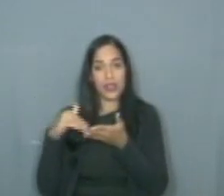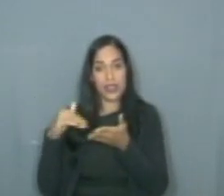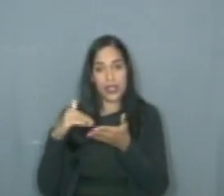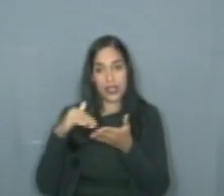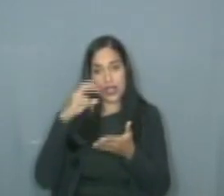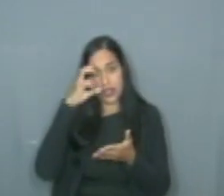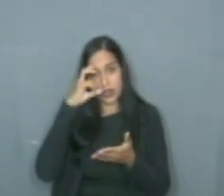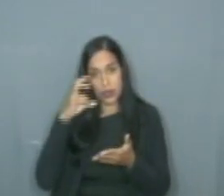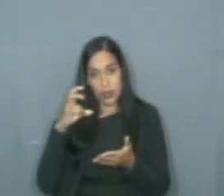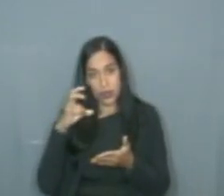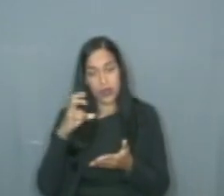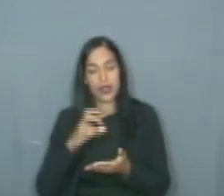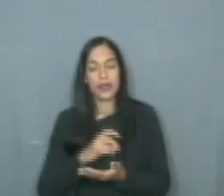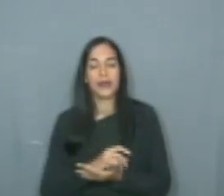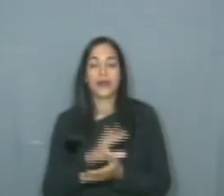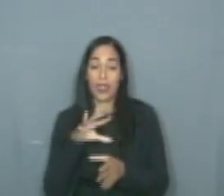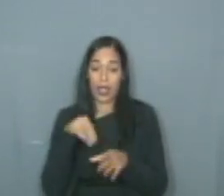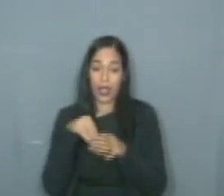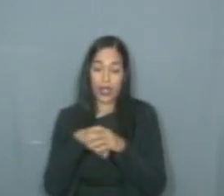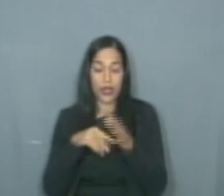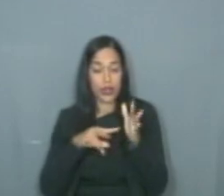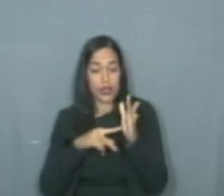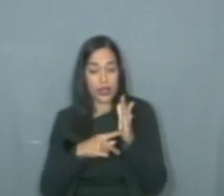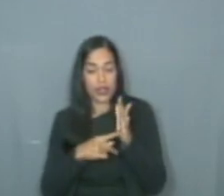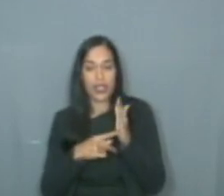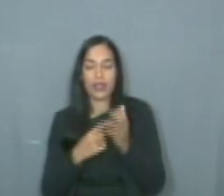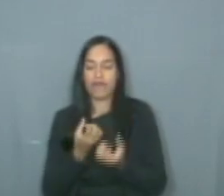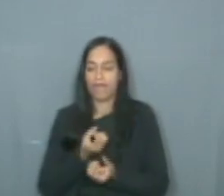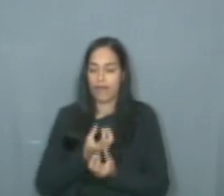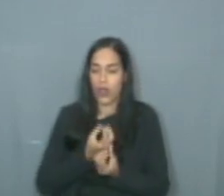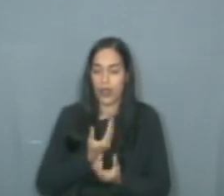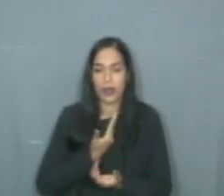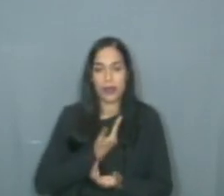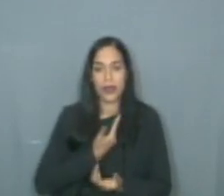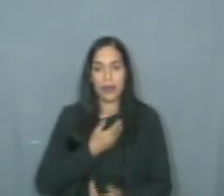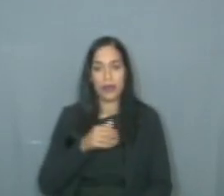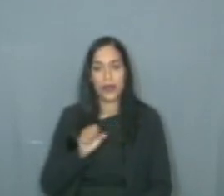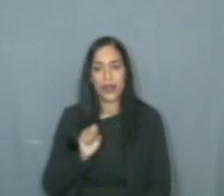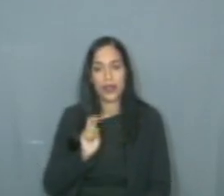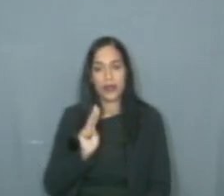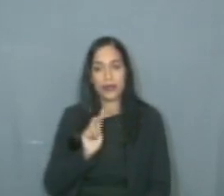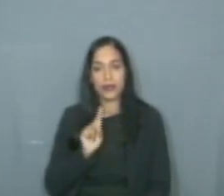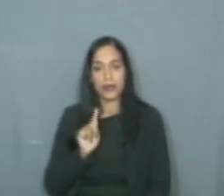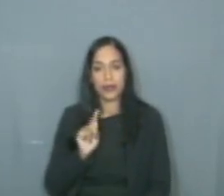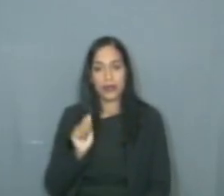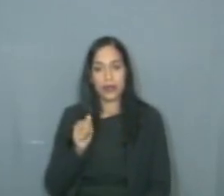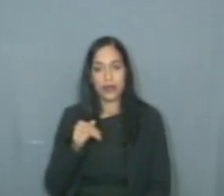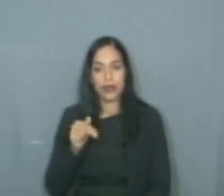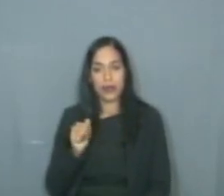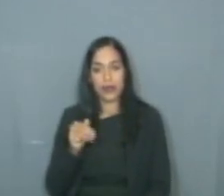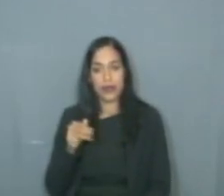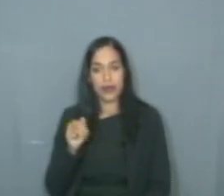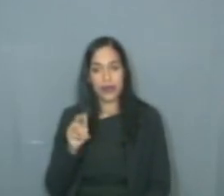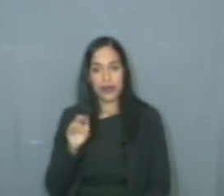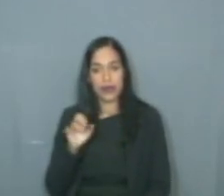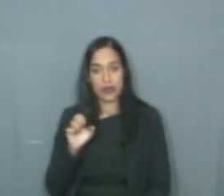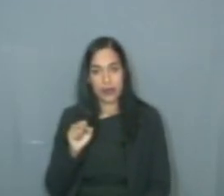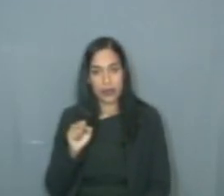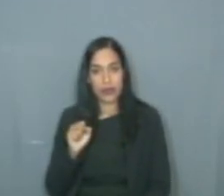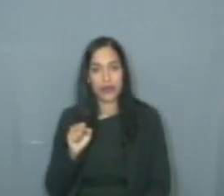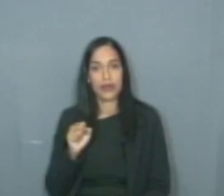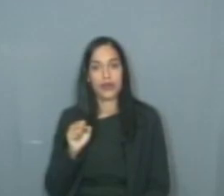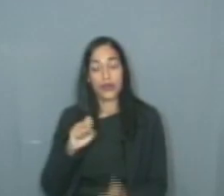do sindicato, poeta das grandes, minha amiga Suzana Moraes. Quando os sindicatos